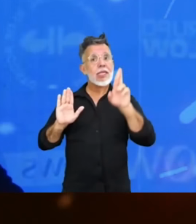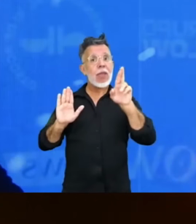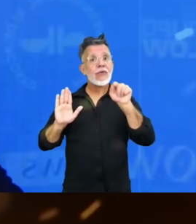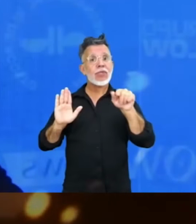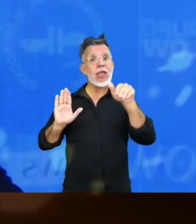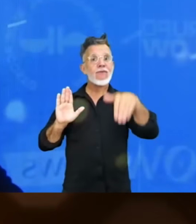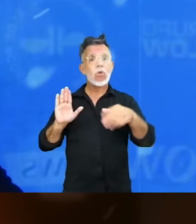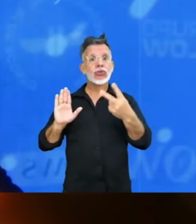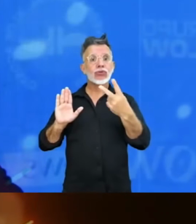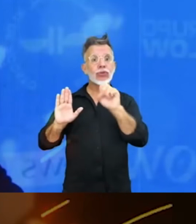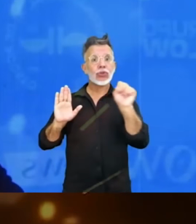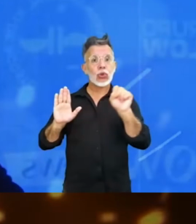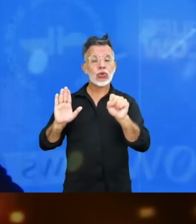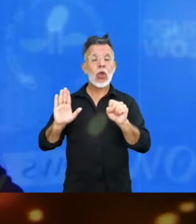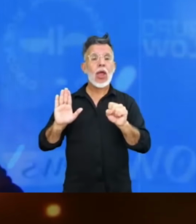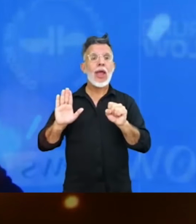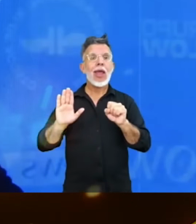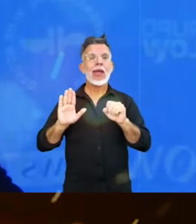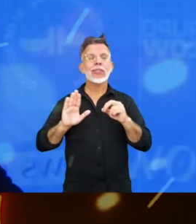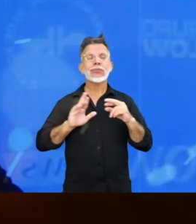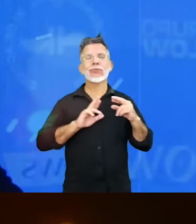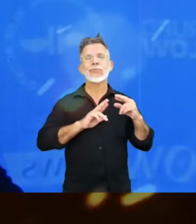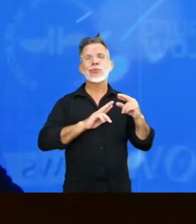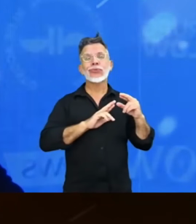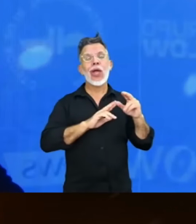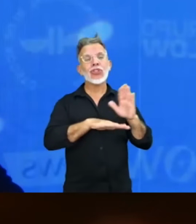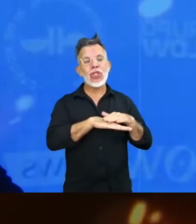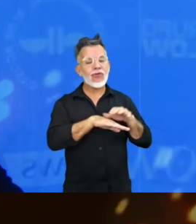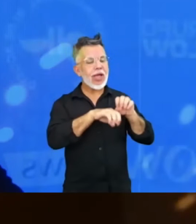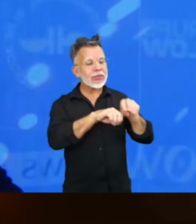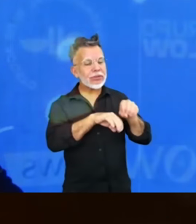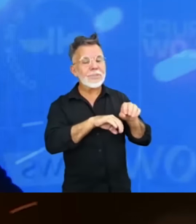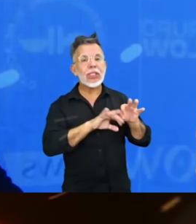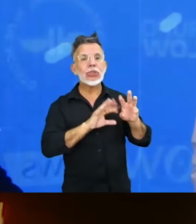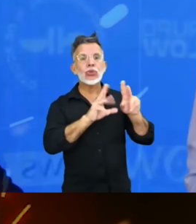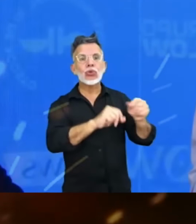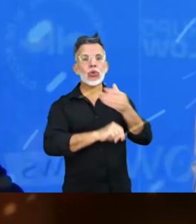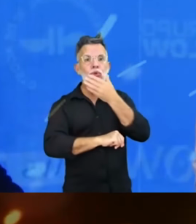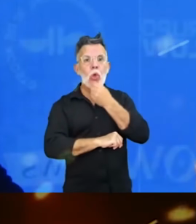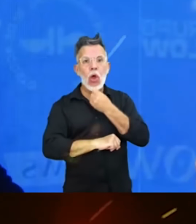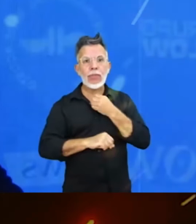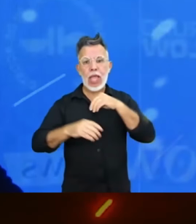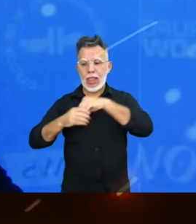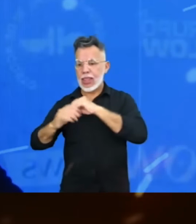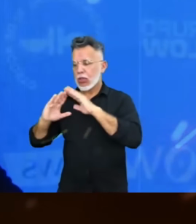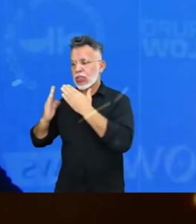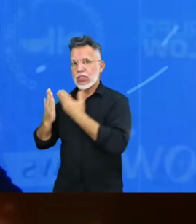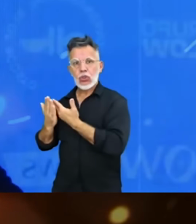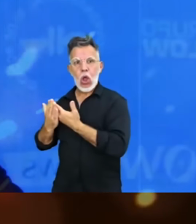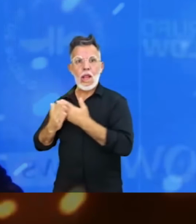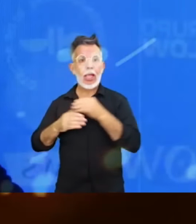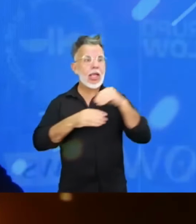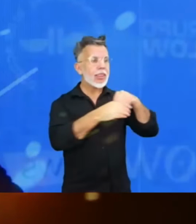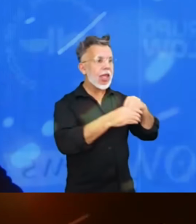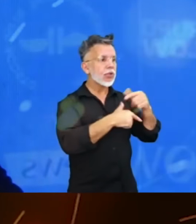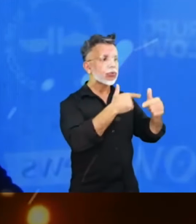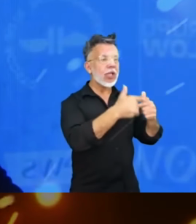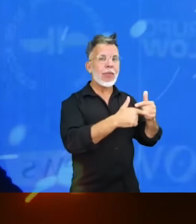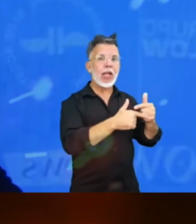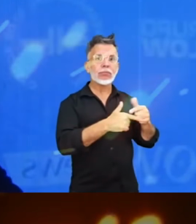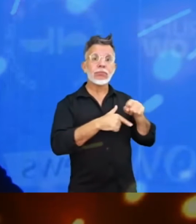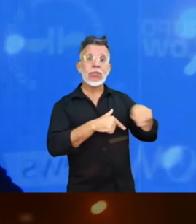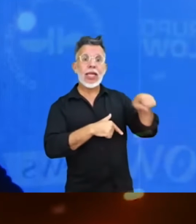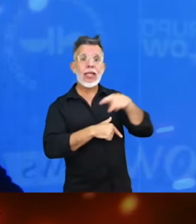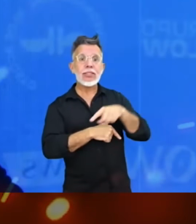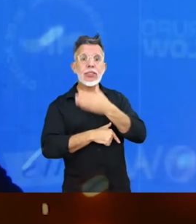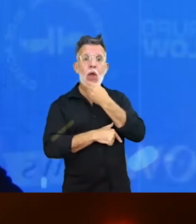Nós vamos treinar os homens da escola pública no trabalho em todos os lugares para eles aprender e a respeitar as mulheres a não ter